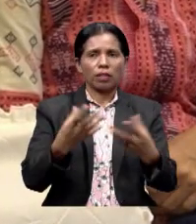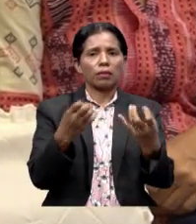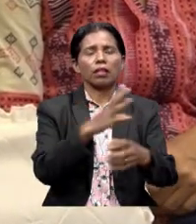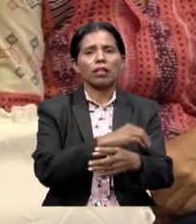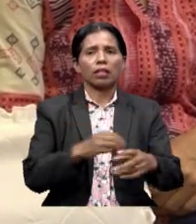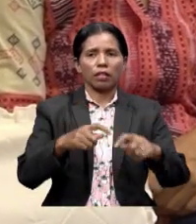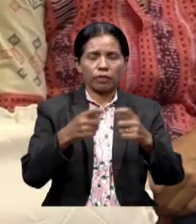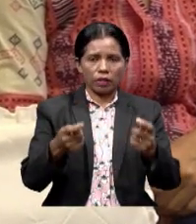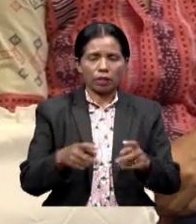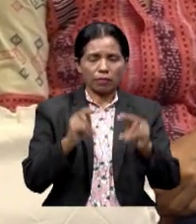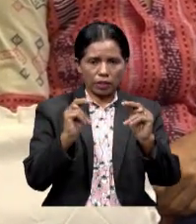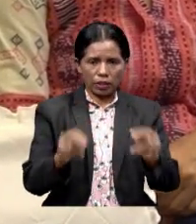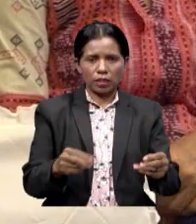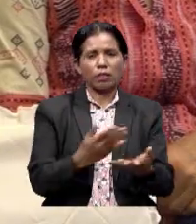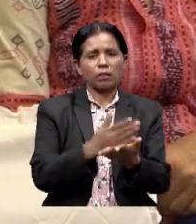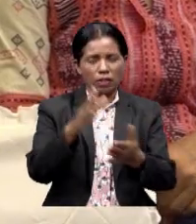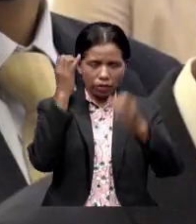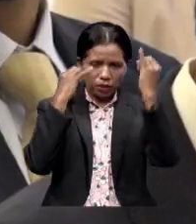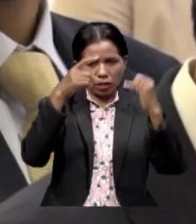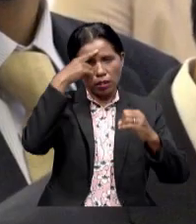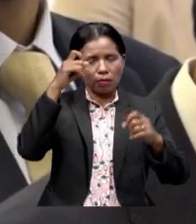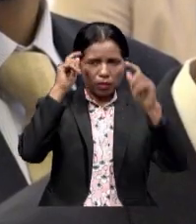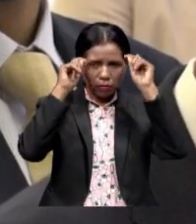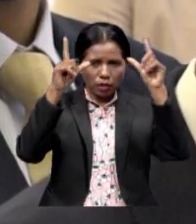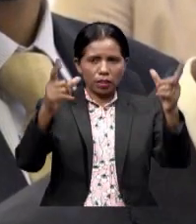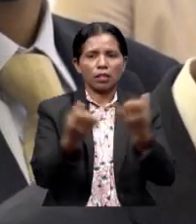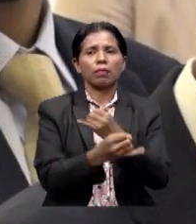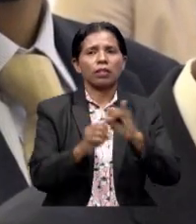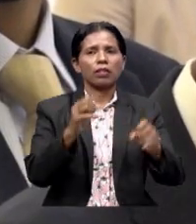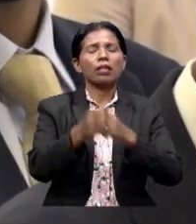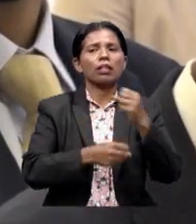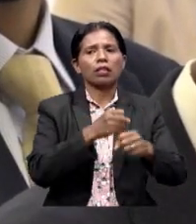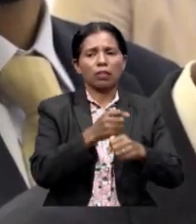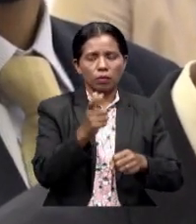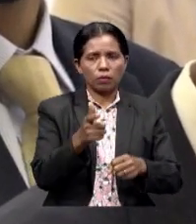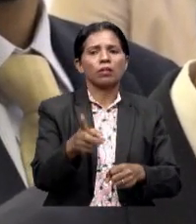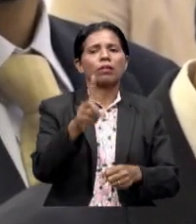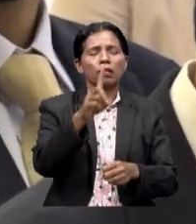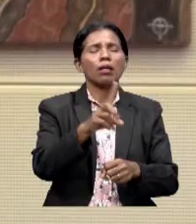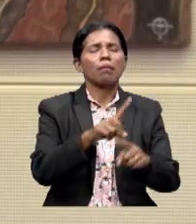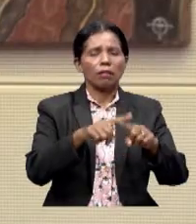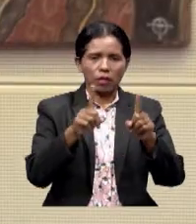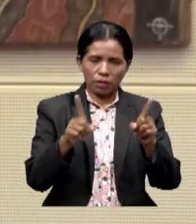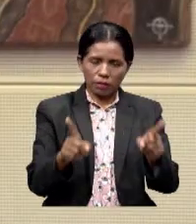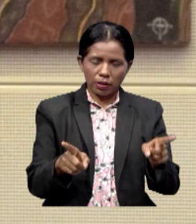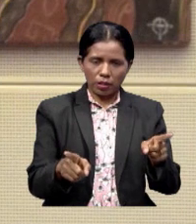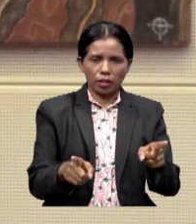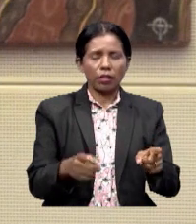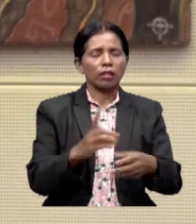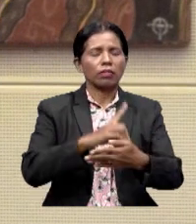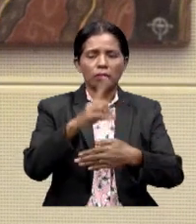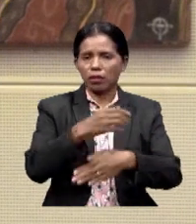Oyoin, Nebe precisa diversificar, também Timor-Leste o Kungan, onde tinham rua no Lourdes em Ida, mas bem, desenvolvimento, balão, se dá o Cláudio